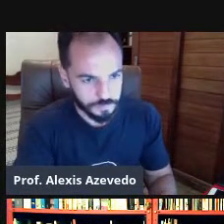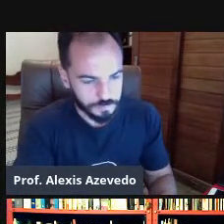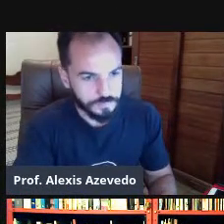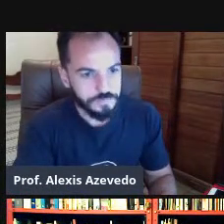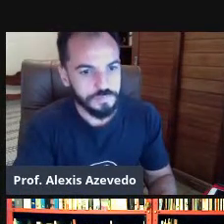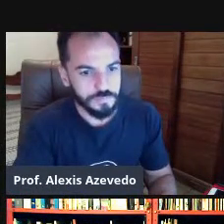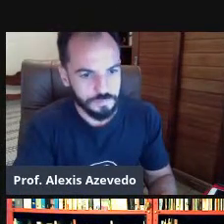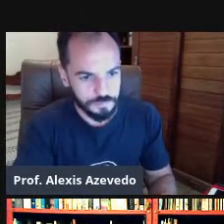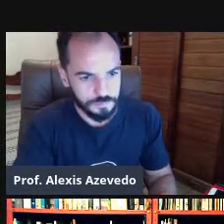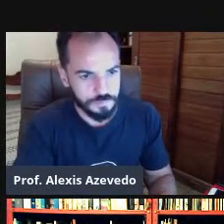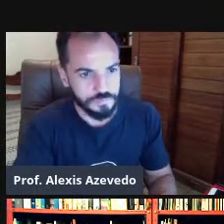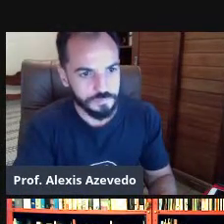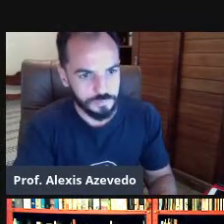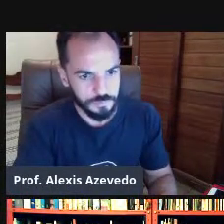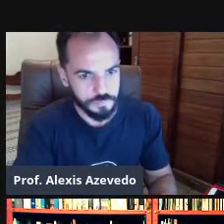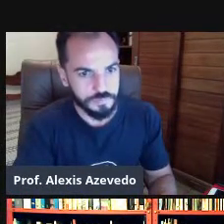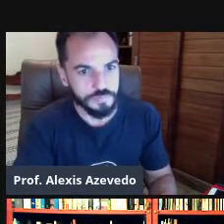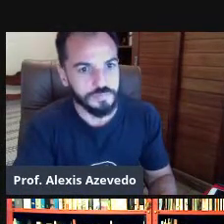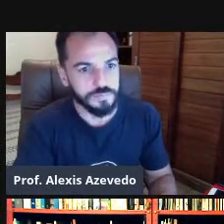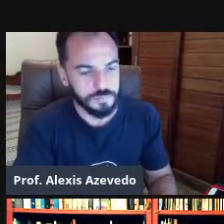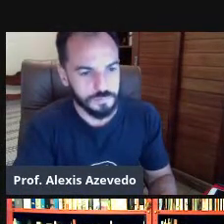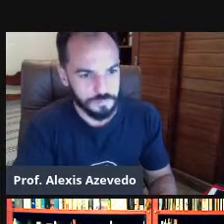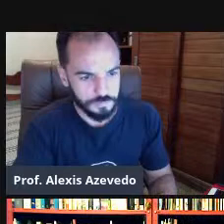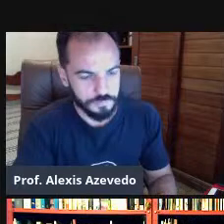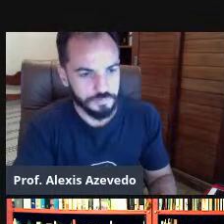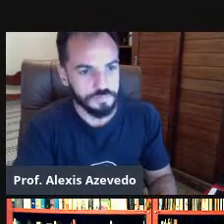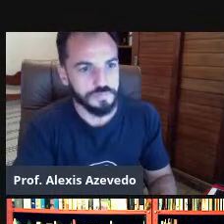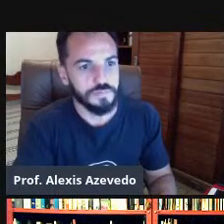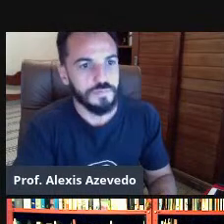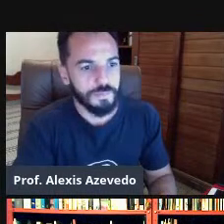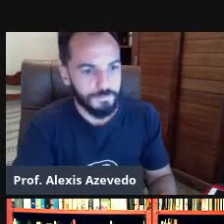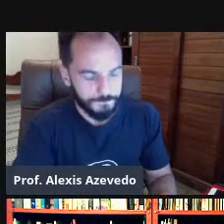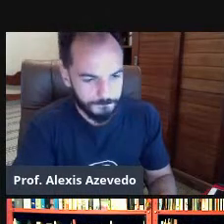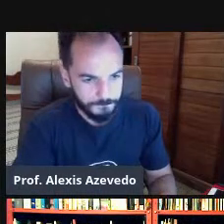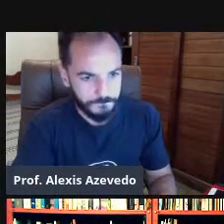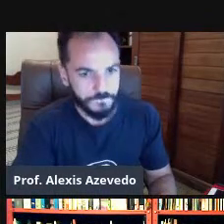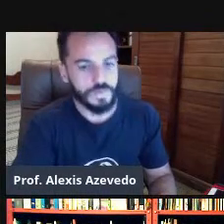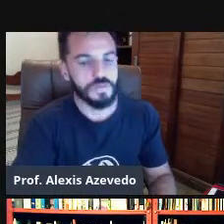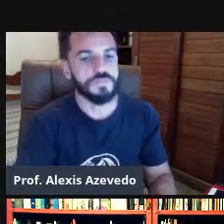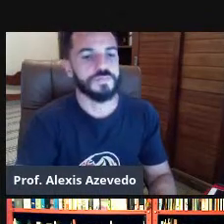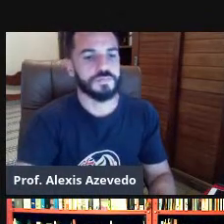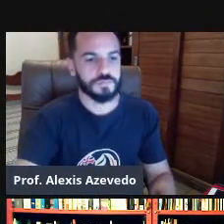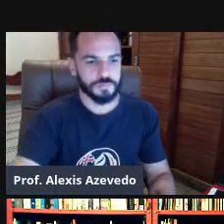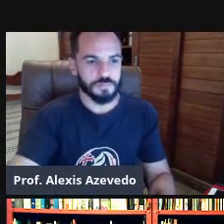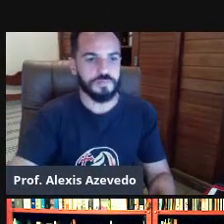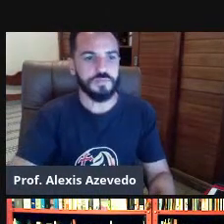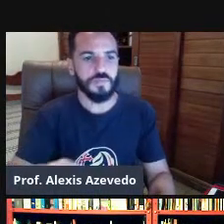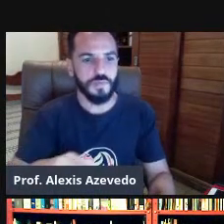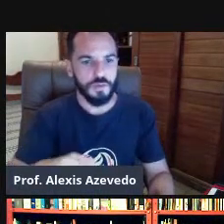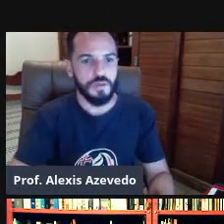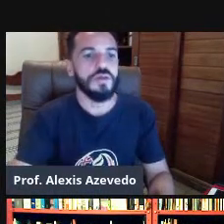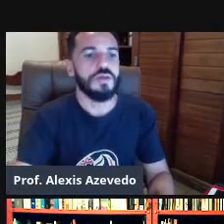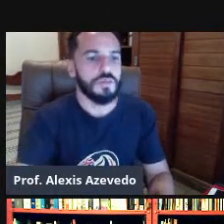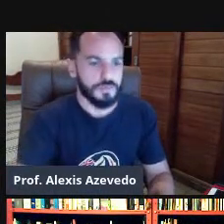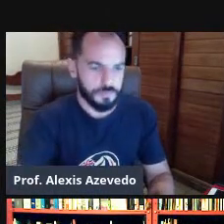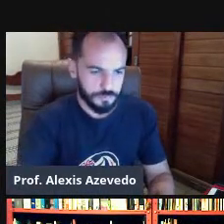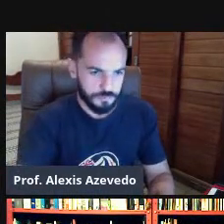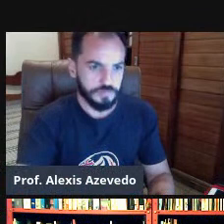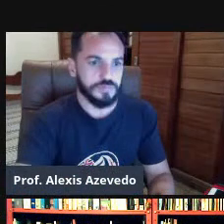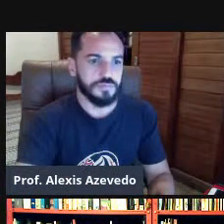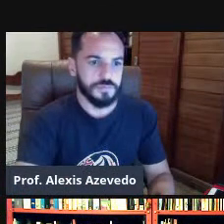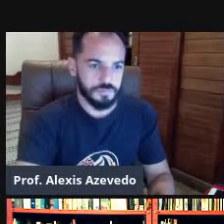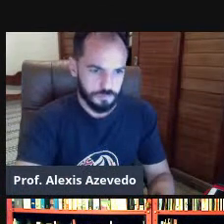não sei se essa plataforma tem como arquivar, né? Eu já te mandei um modelo, tenho que mandar para a